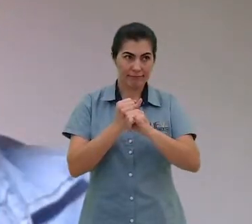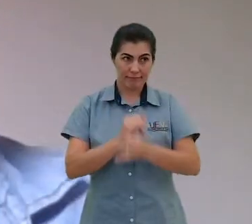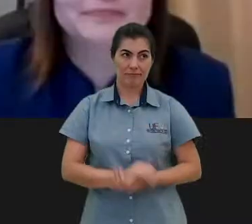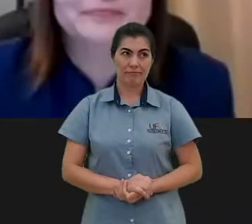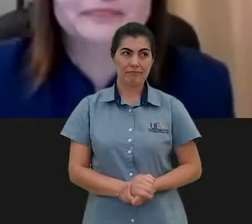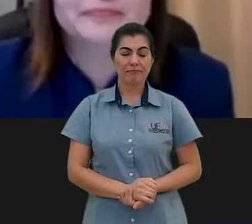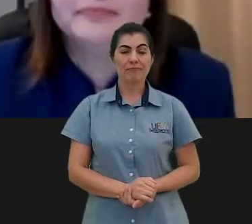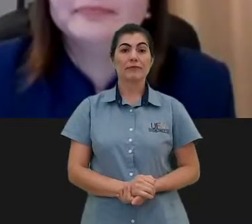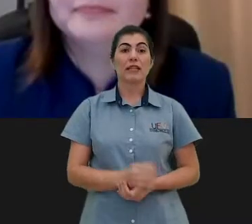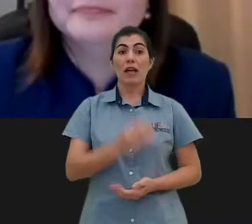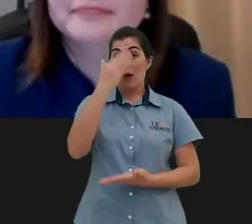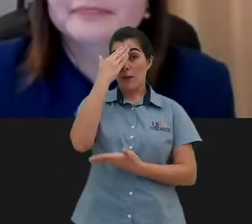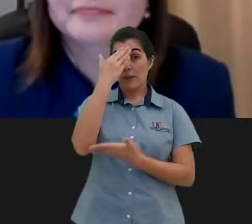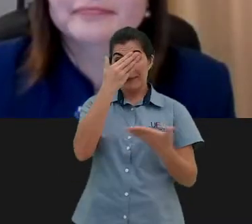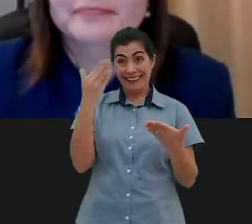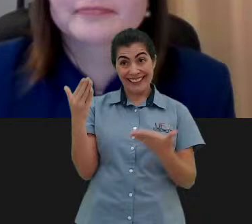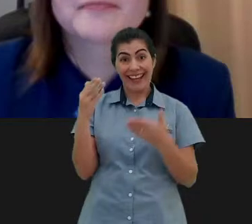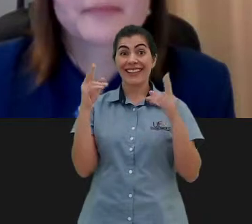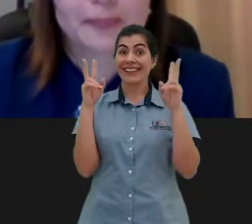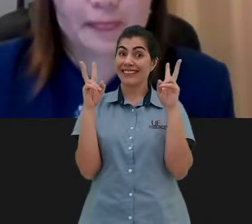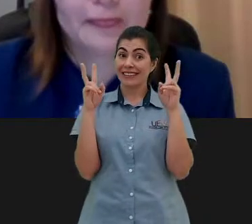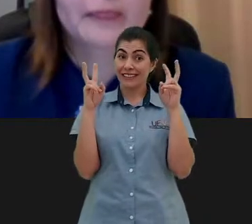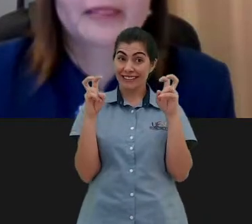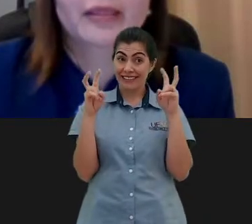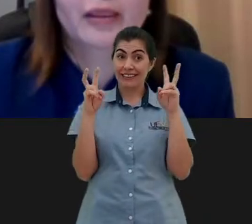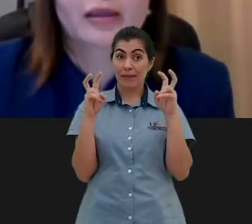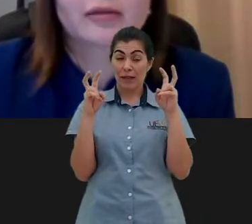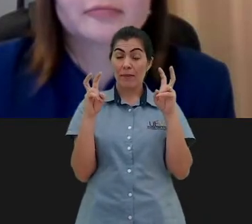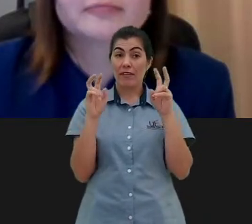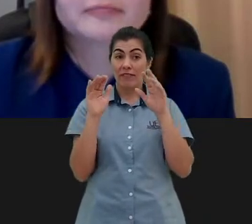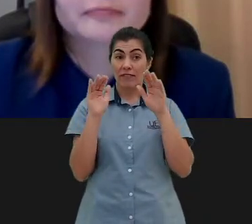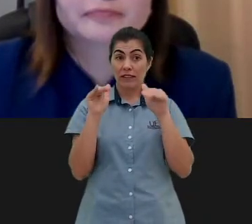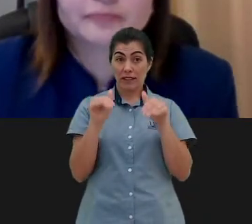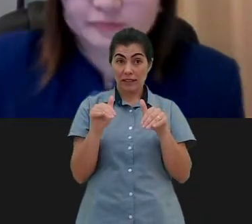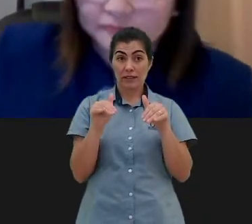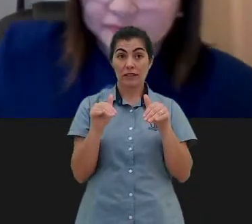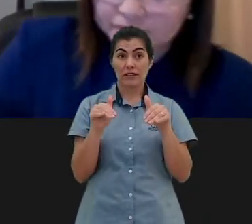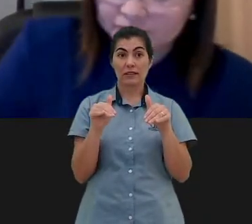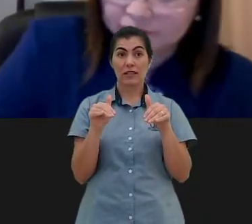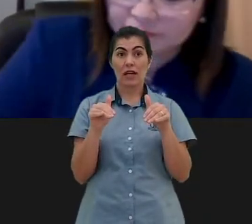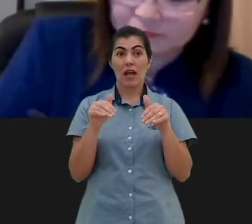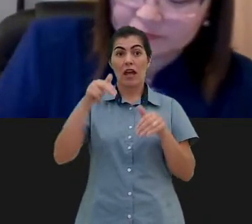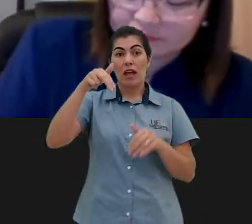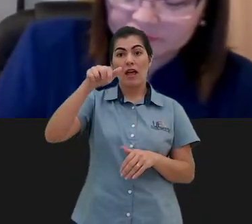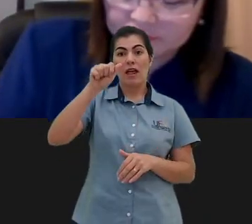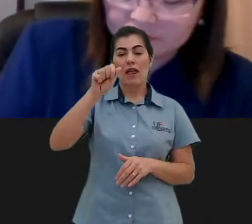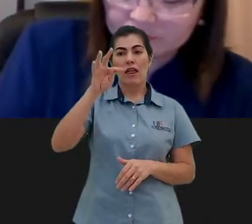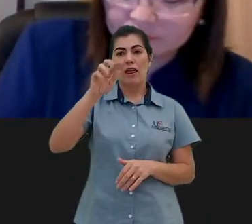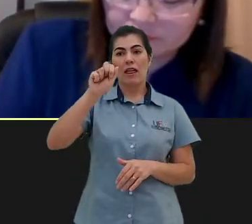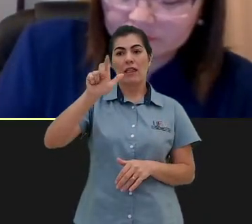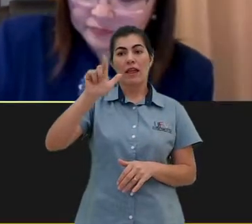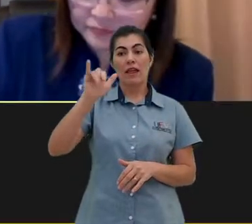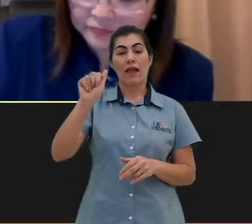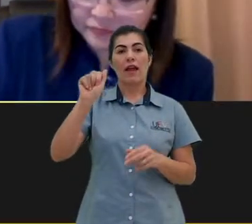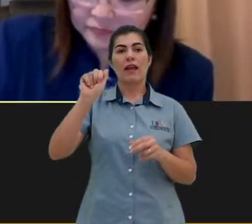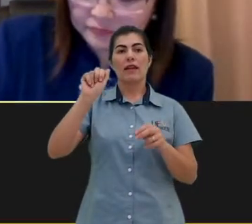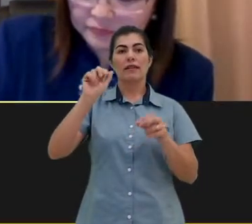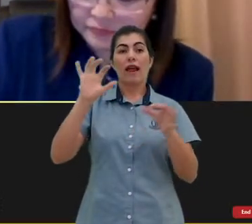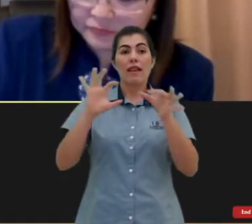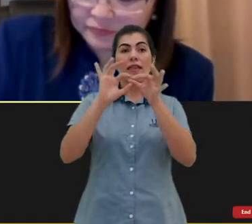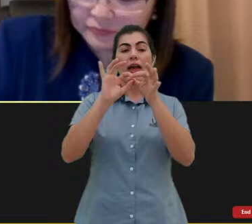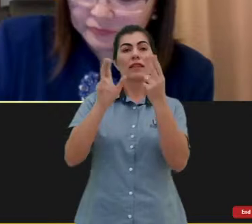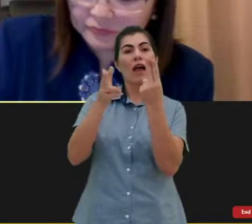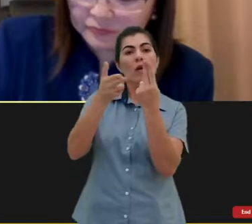nessa temática, só para finalizar essa parte, a Natália Proença está falando em relação ao SUS. Você acha que é possível